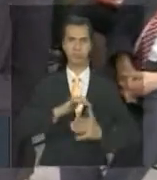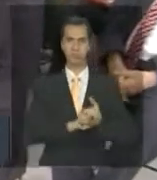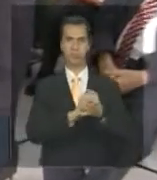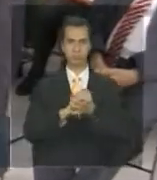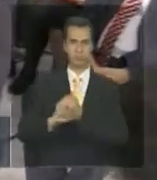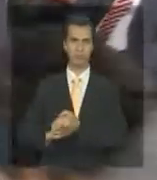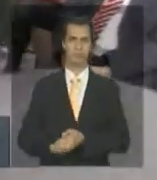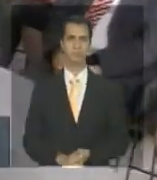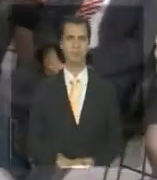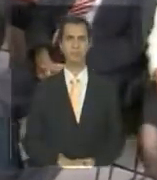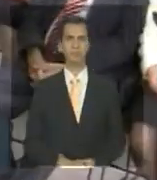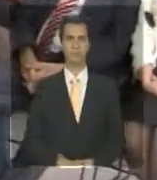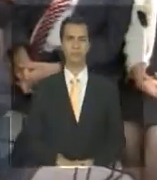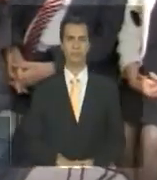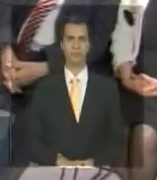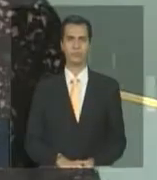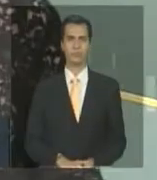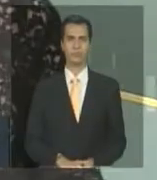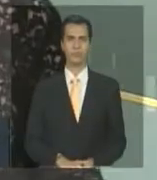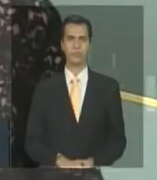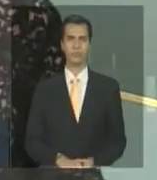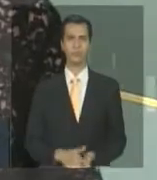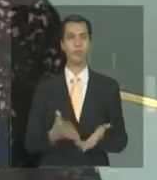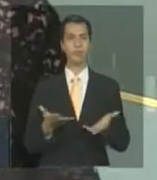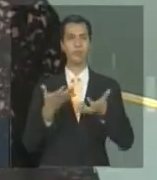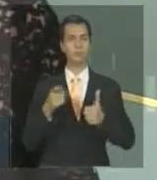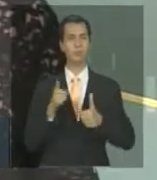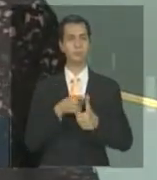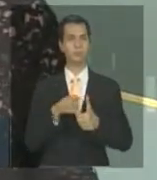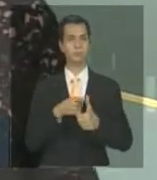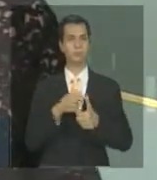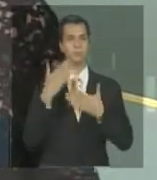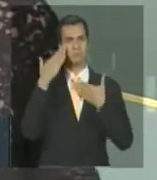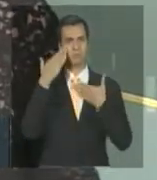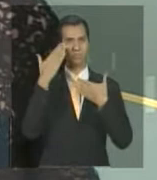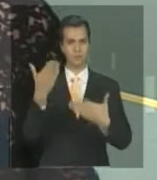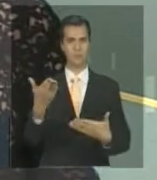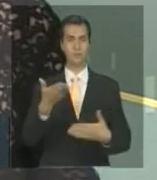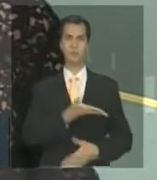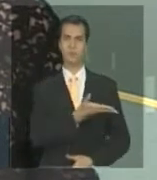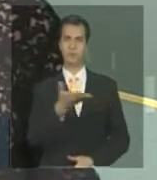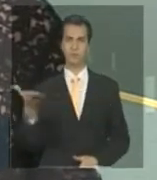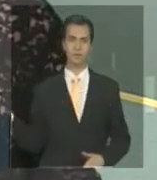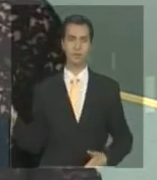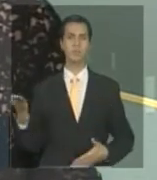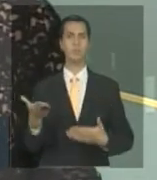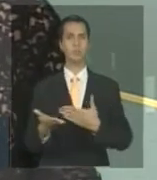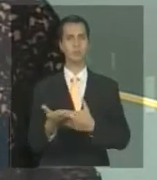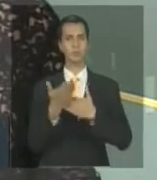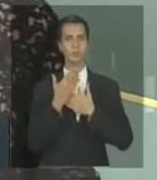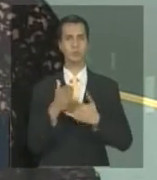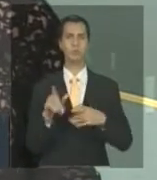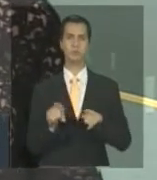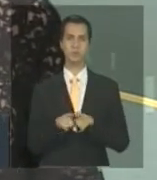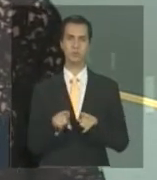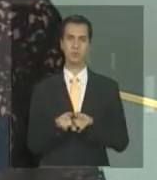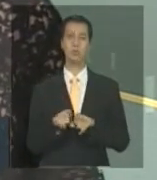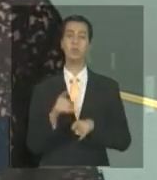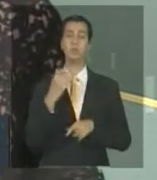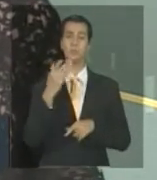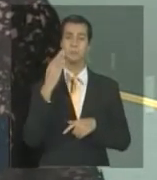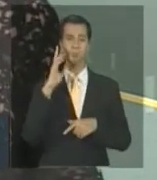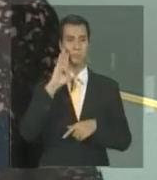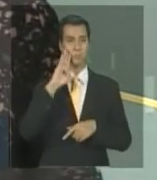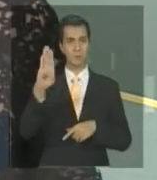Eu quero, em primeiro lugar, agradecer a colaboração, o empenho e o trabalho